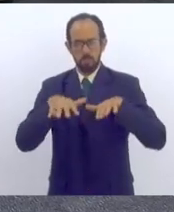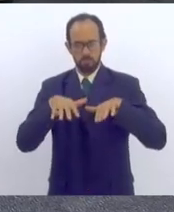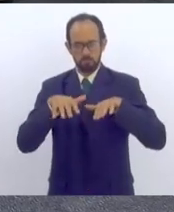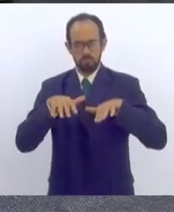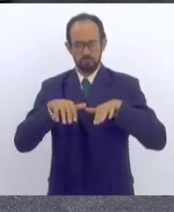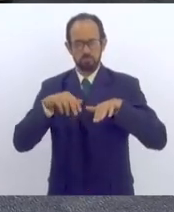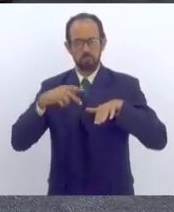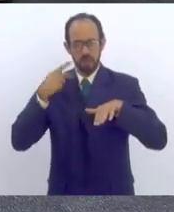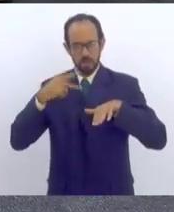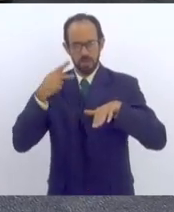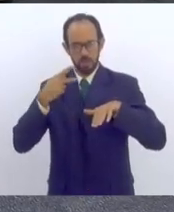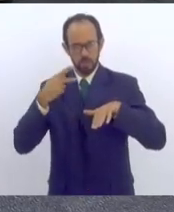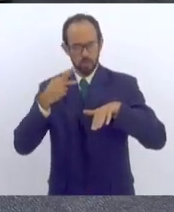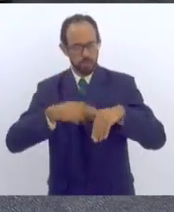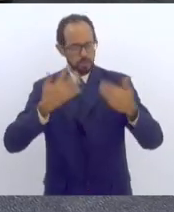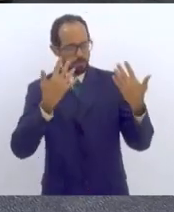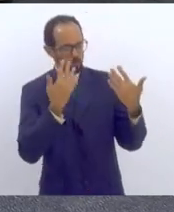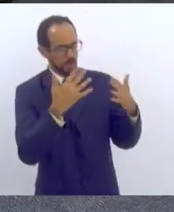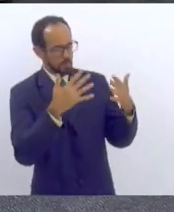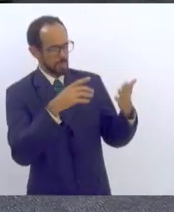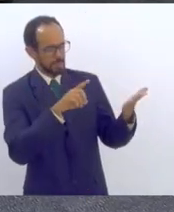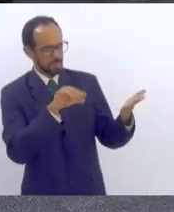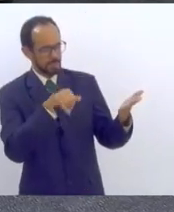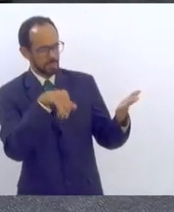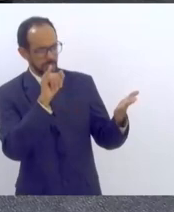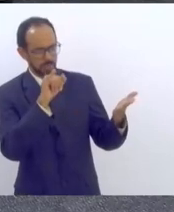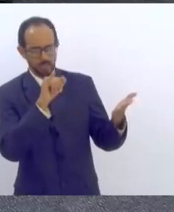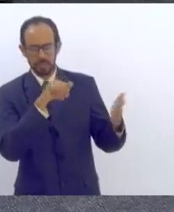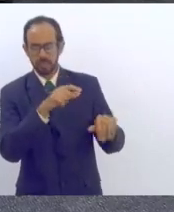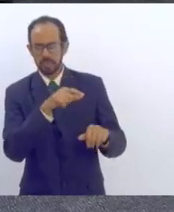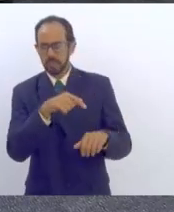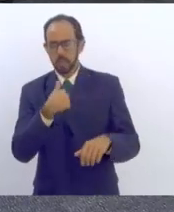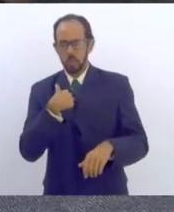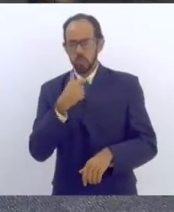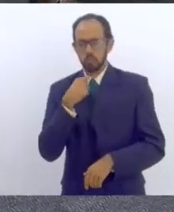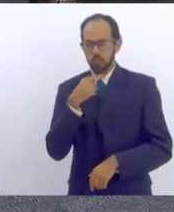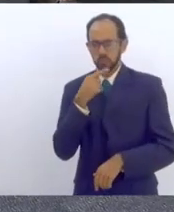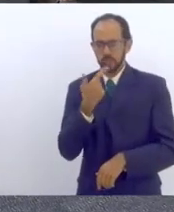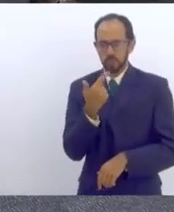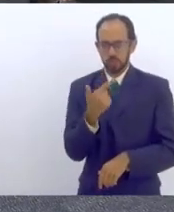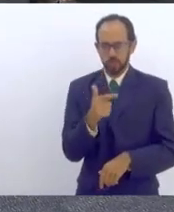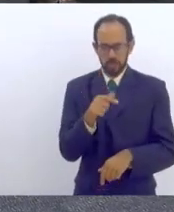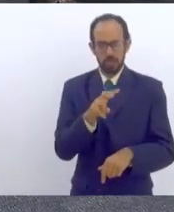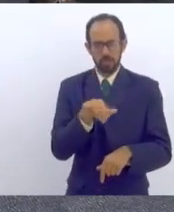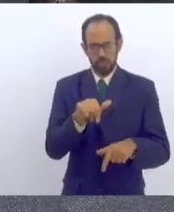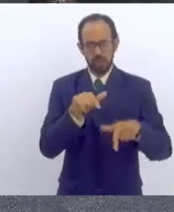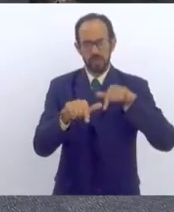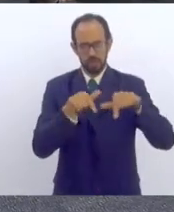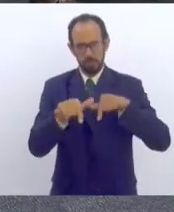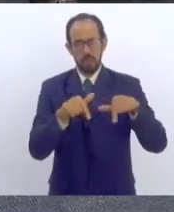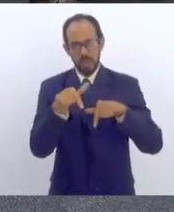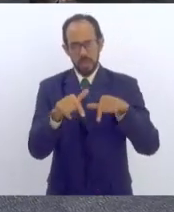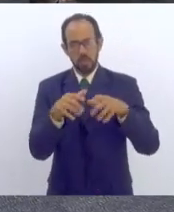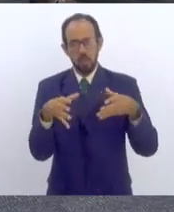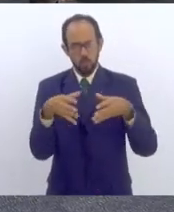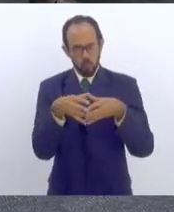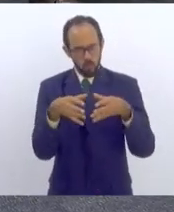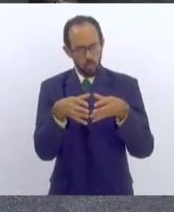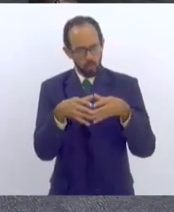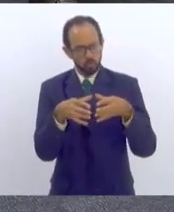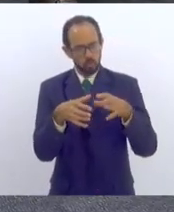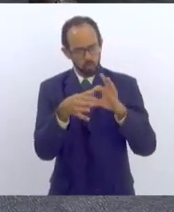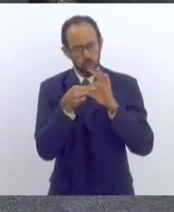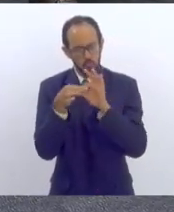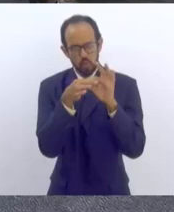Dani Balbi, parabéns, sua eleição foi histórica. Não tenho dúvidas que nós vamos trabalhar muito conjuntamente aqui nessa casa,